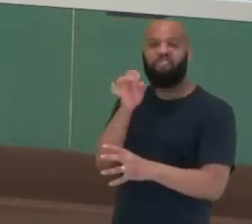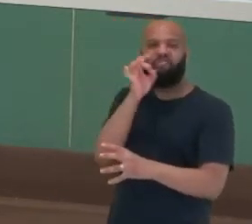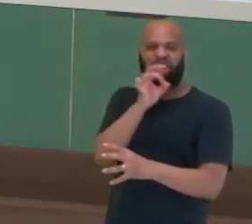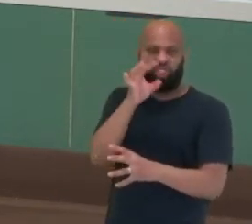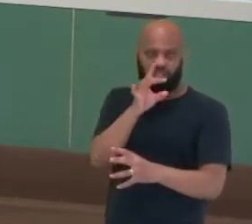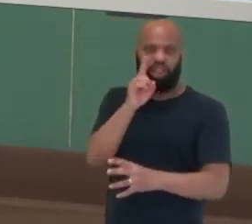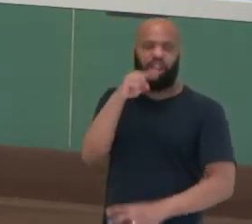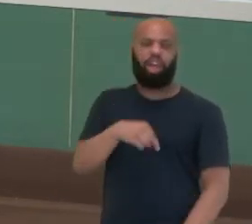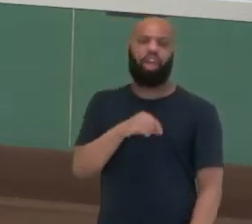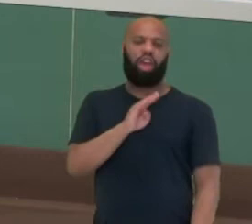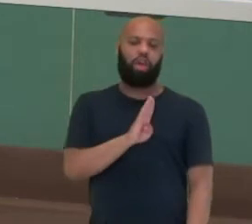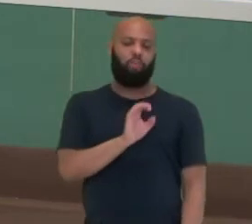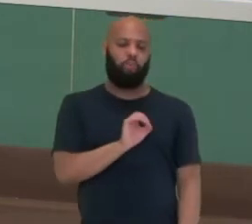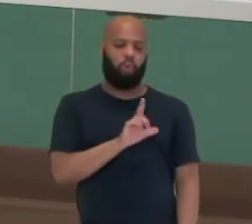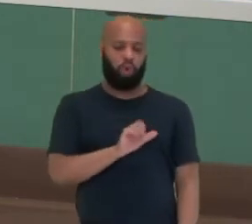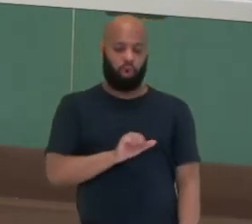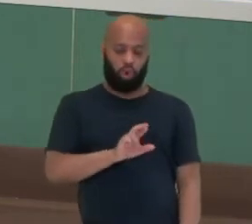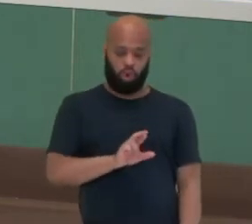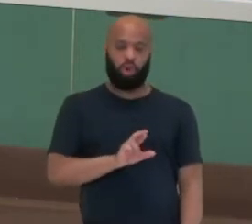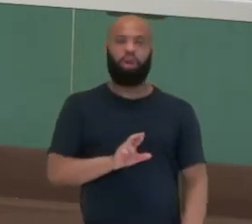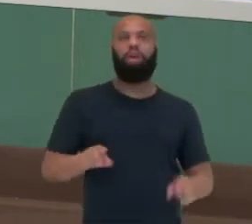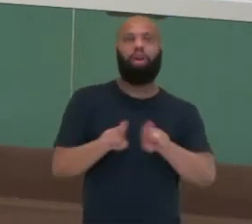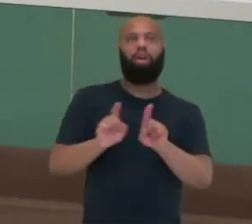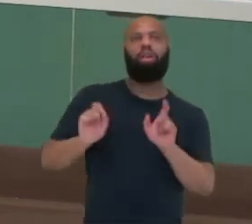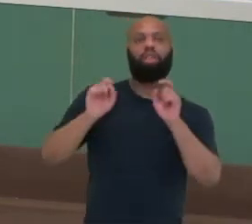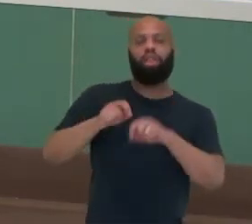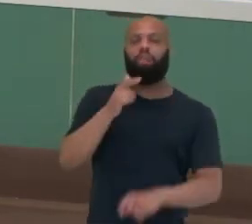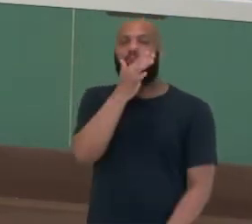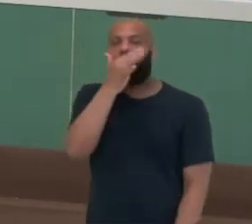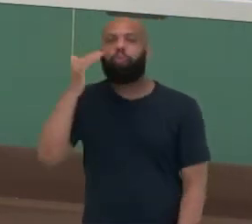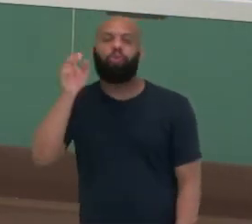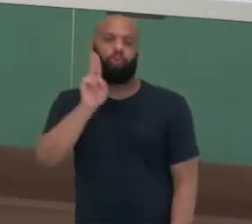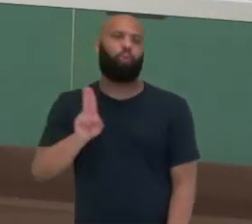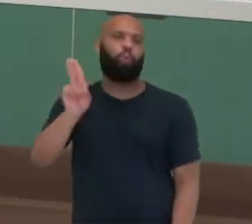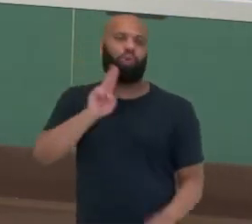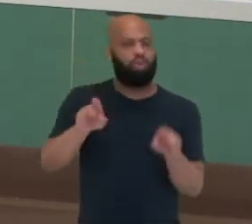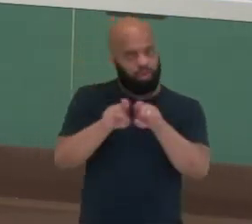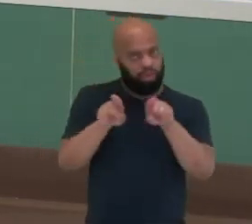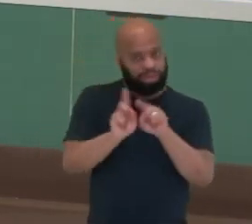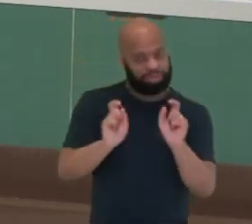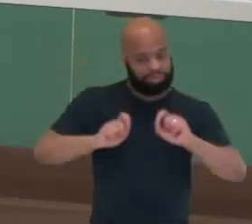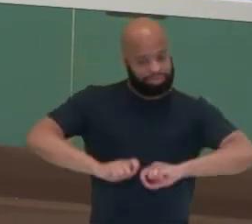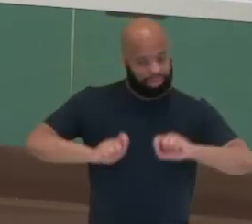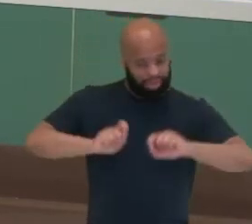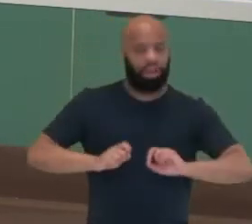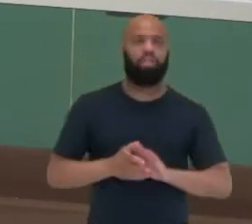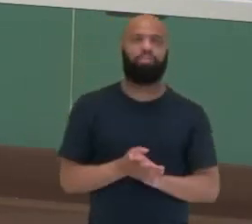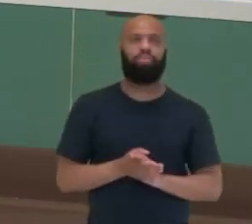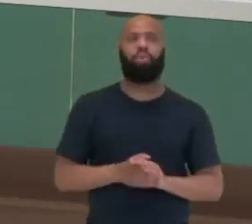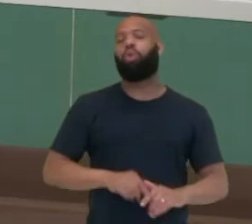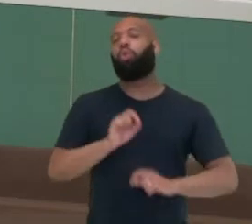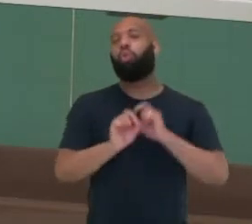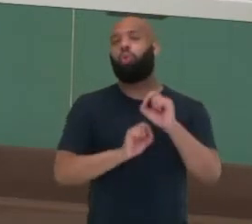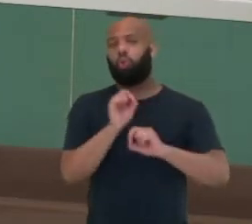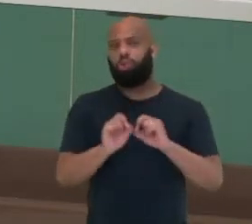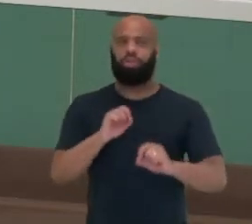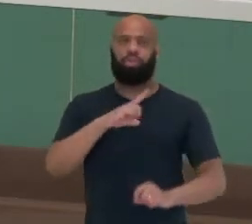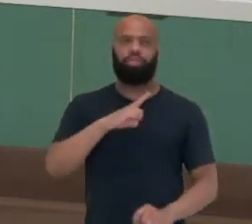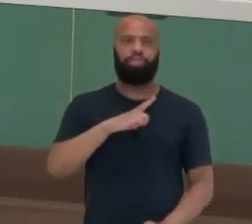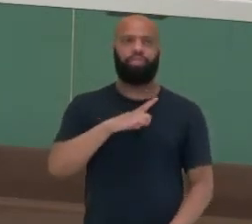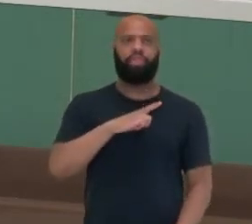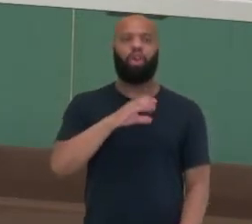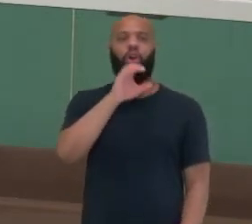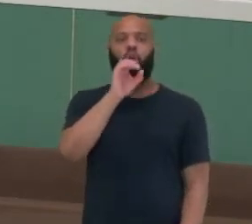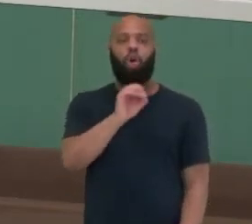Também pode usar o sentido dos cheiros, né? Sentir os cheiros, o olfato. Porque quando um